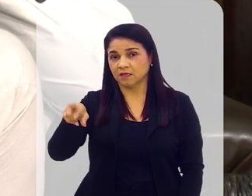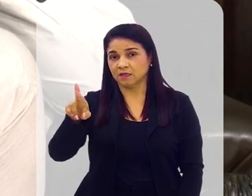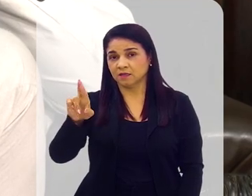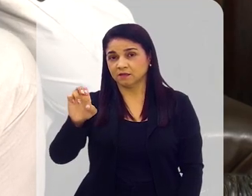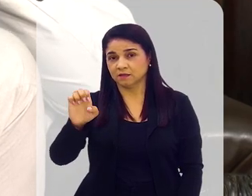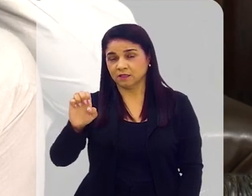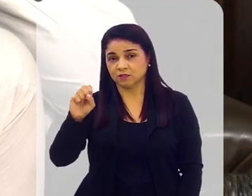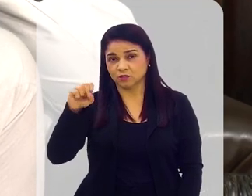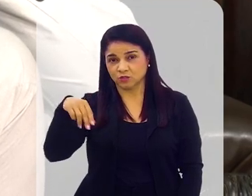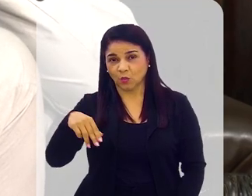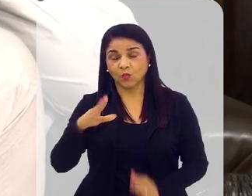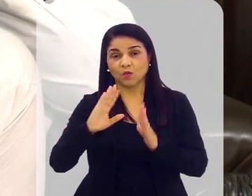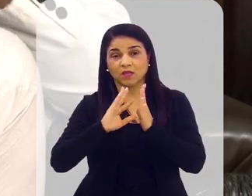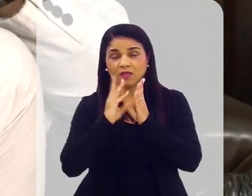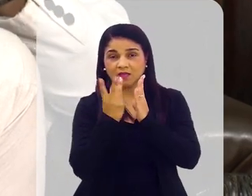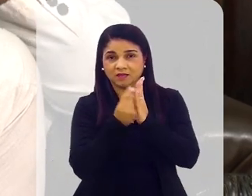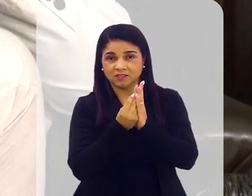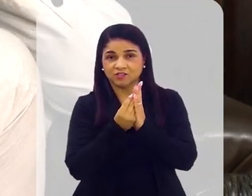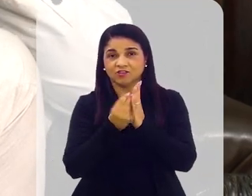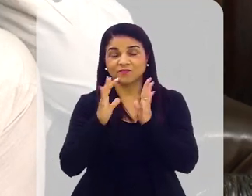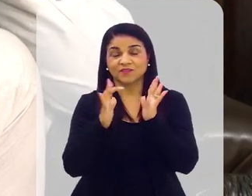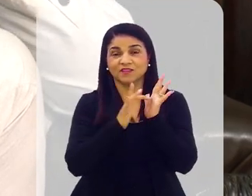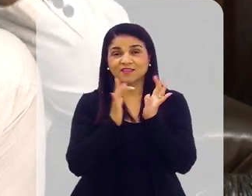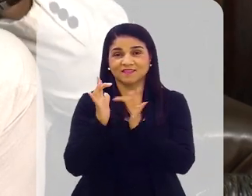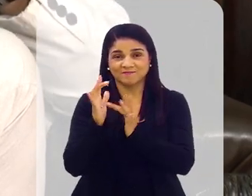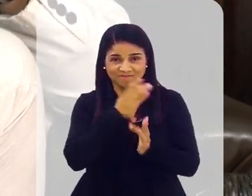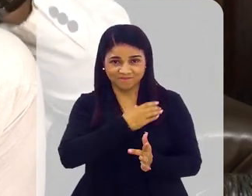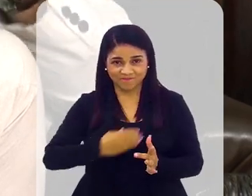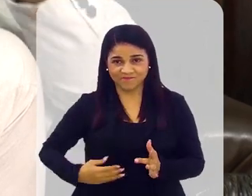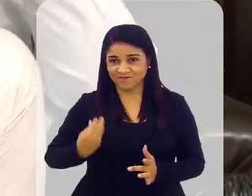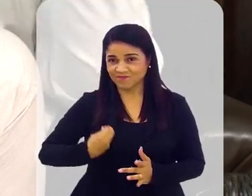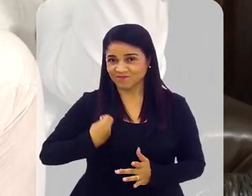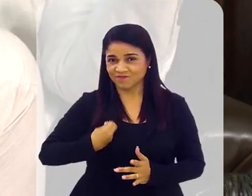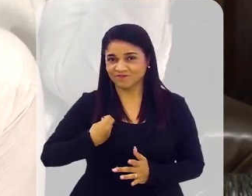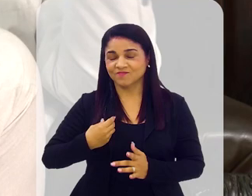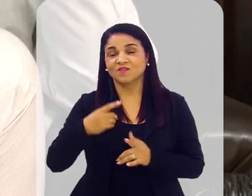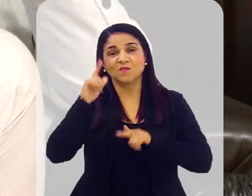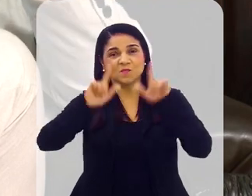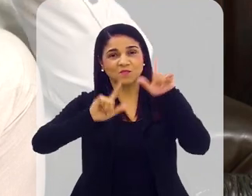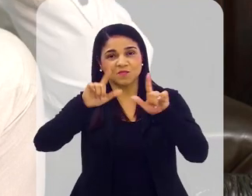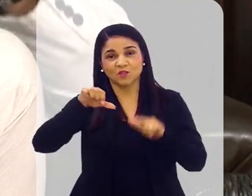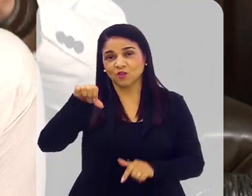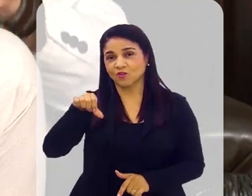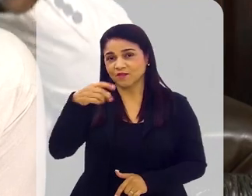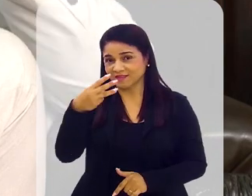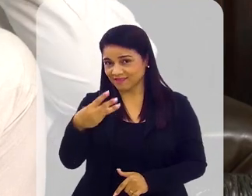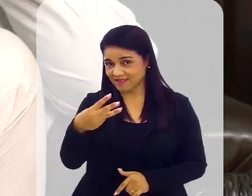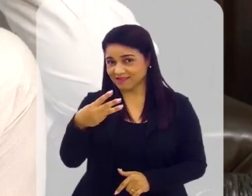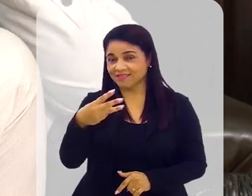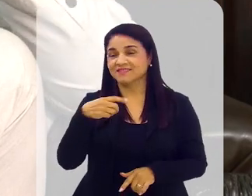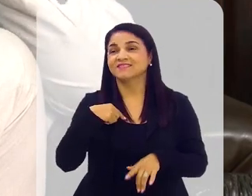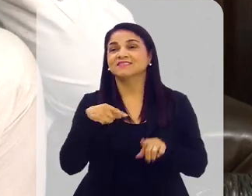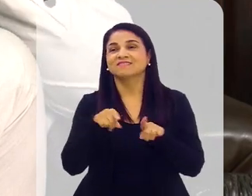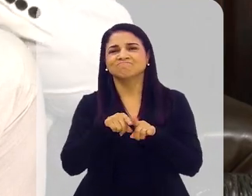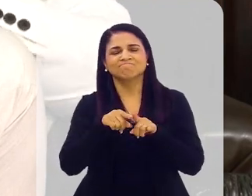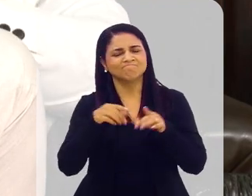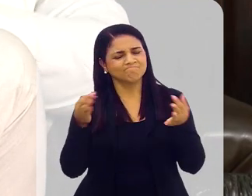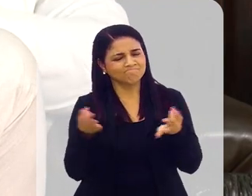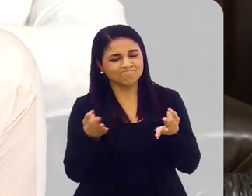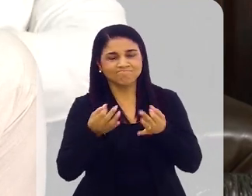da Igreja Cristo Vive, que tem um programa na 93. Próxima semana o bispo estará aqui trazendo